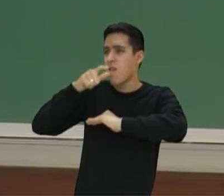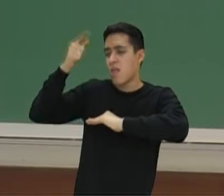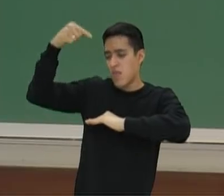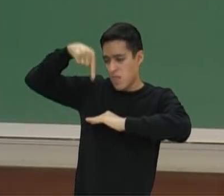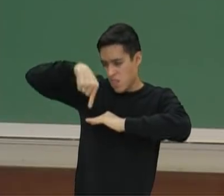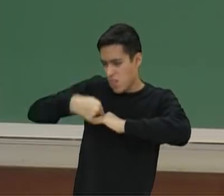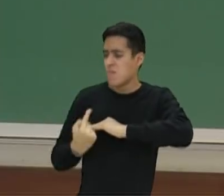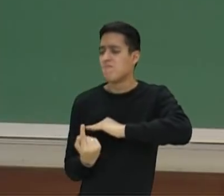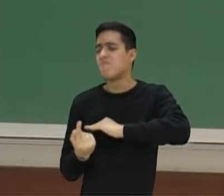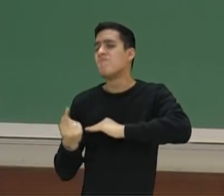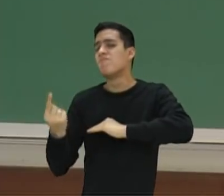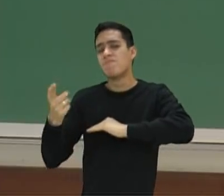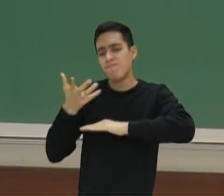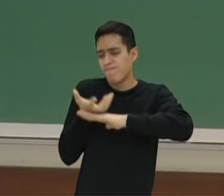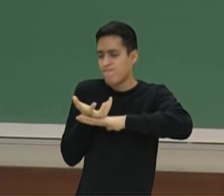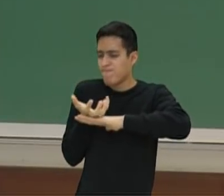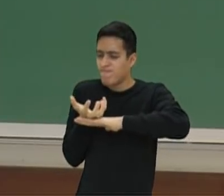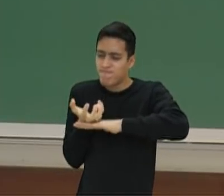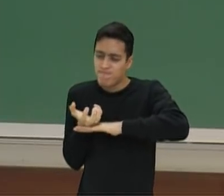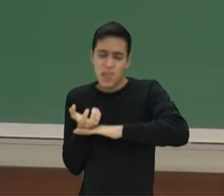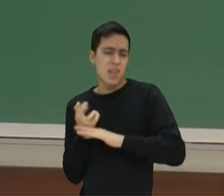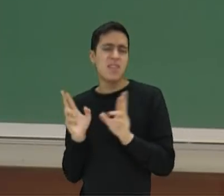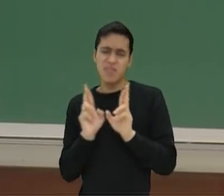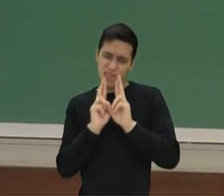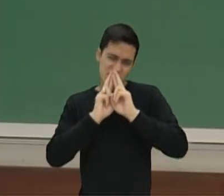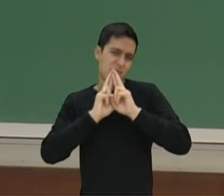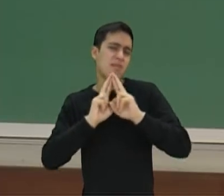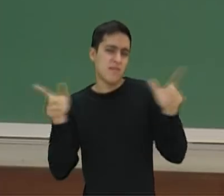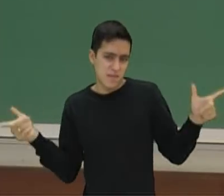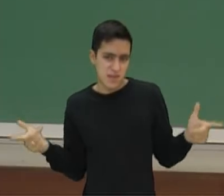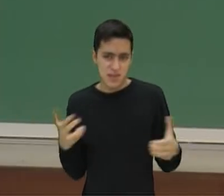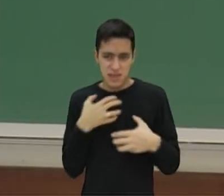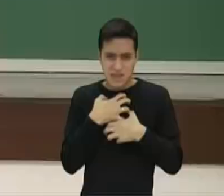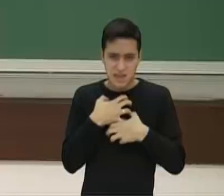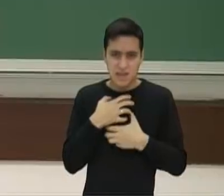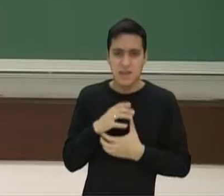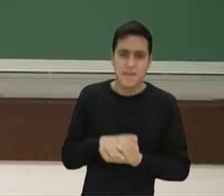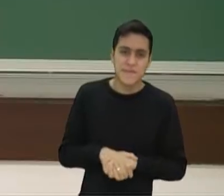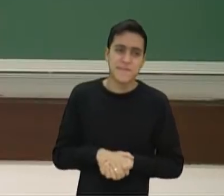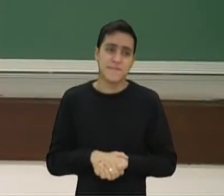de água e penetração de água acontece de forma diferenciada.